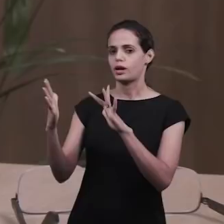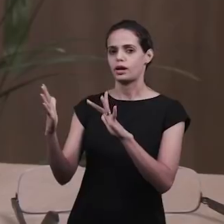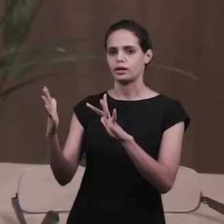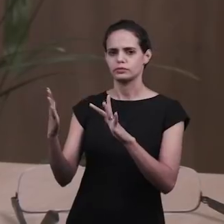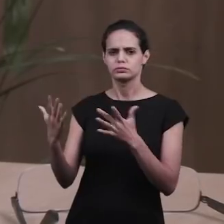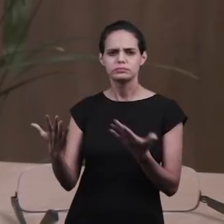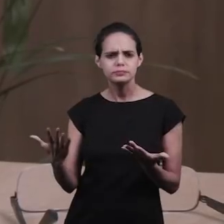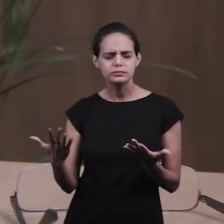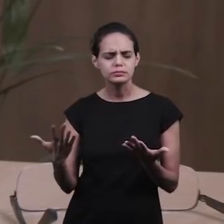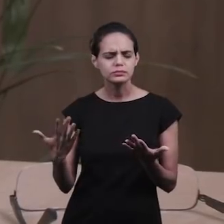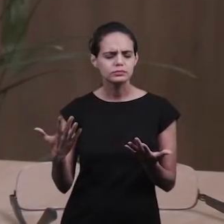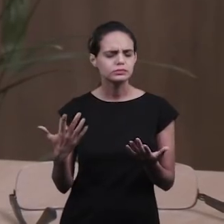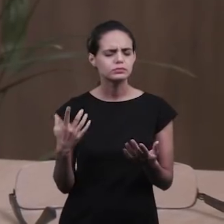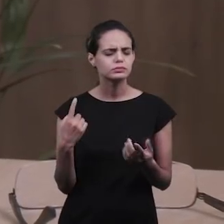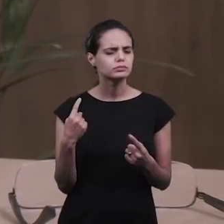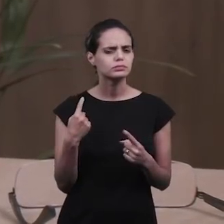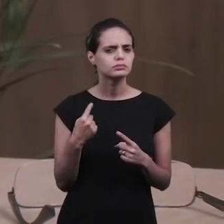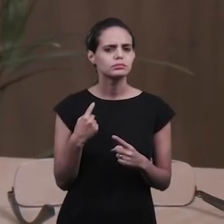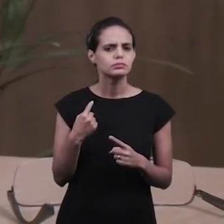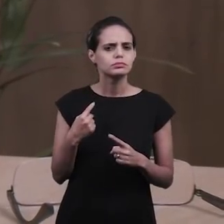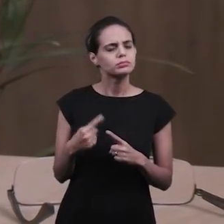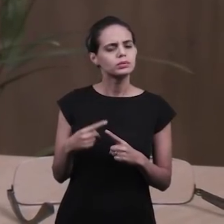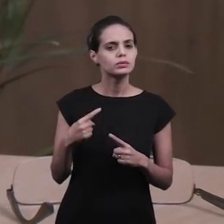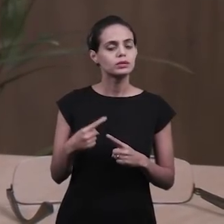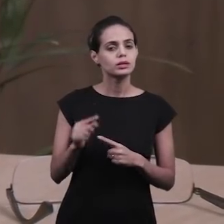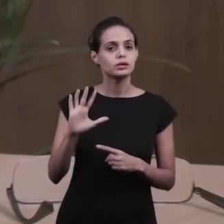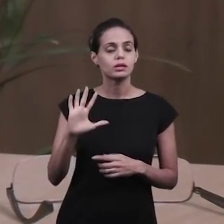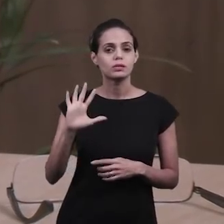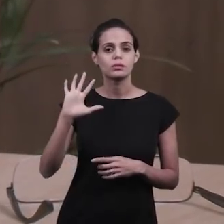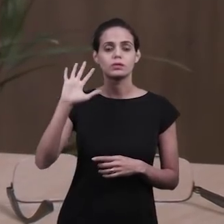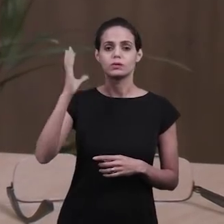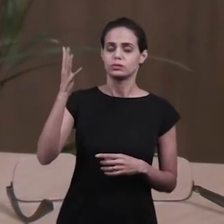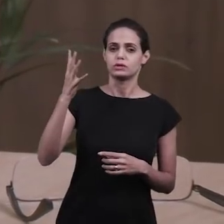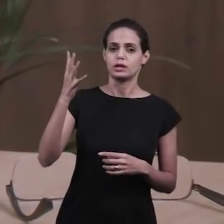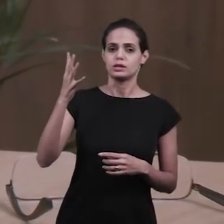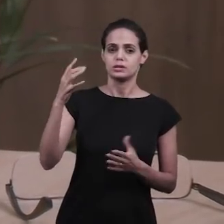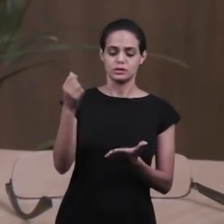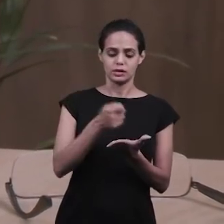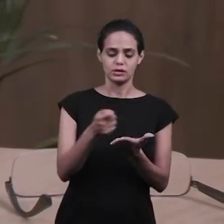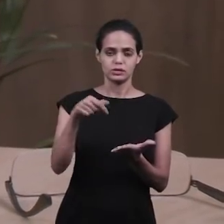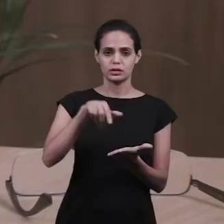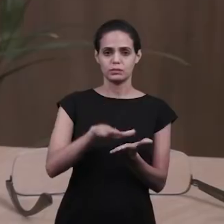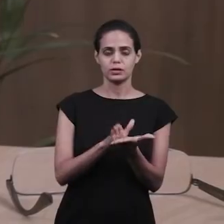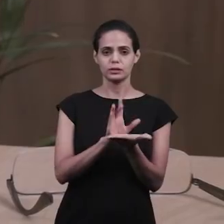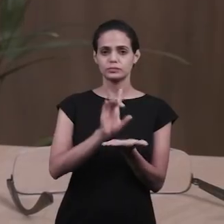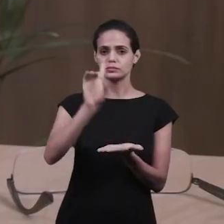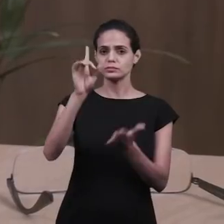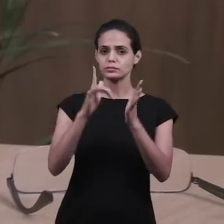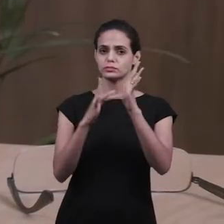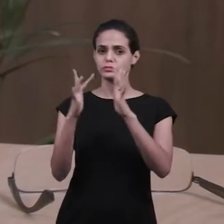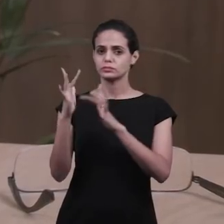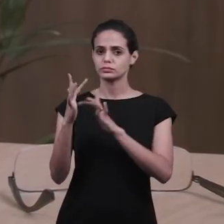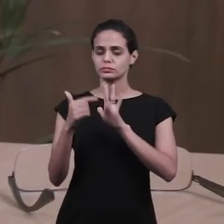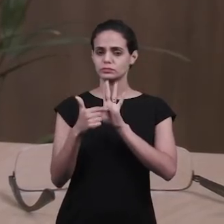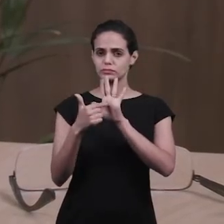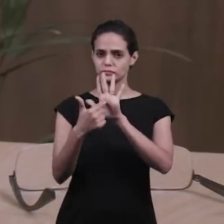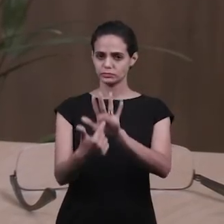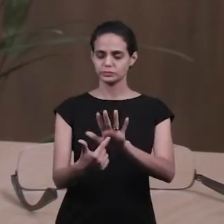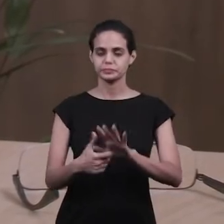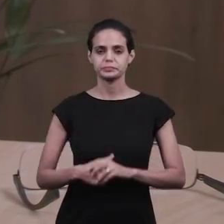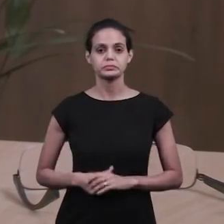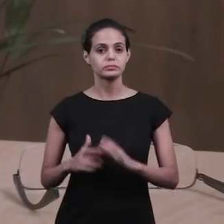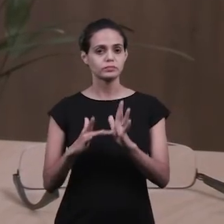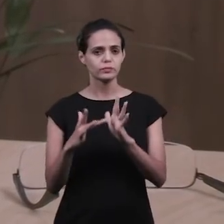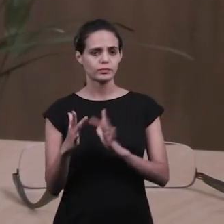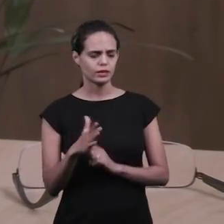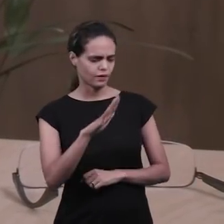Por que acontece isso, está registrado isso na palavra, e Jesus se revela e diz, Tomé, vem cá, coloca o teu dedo